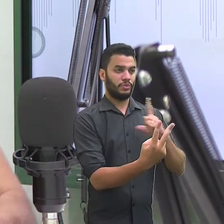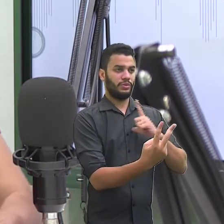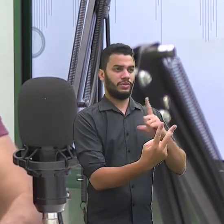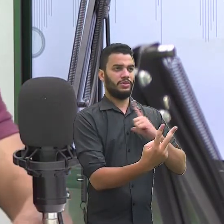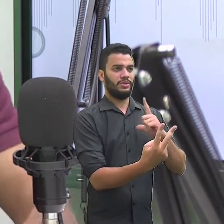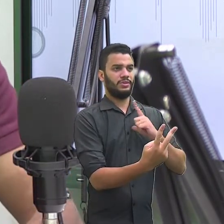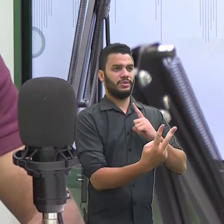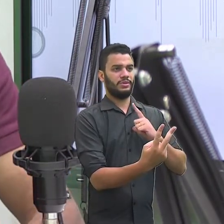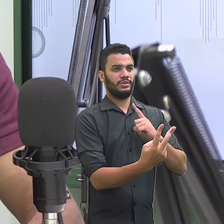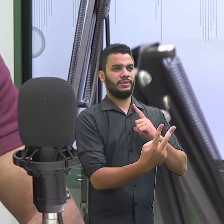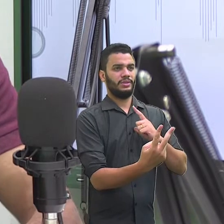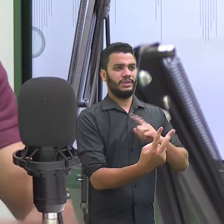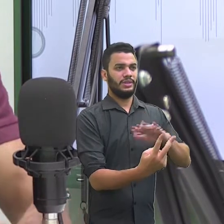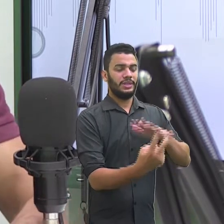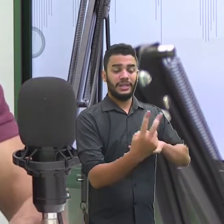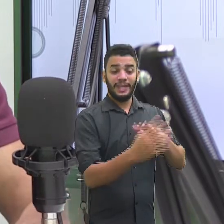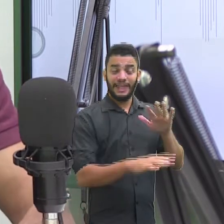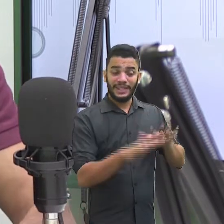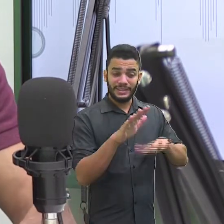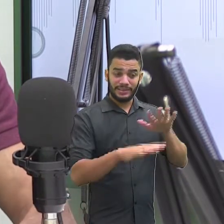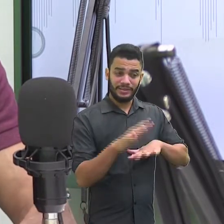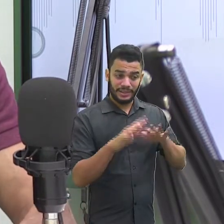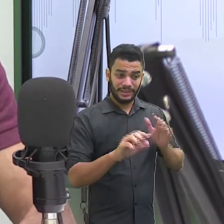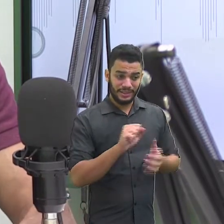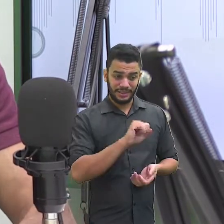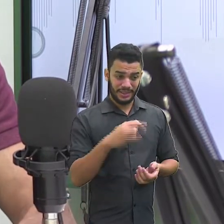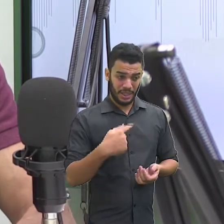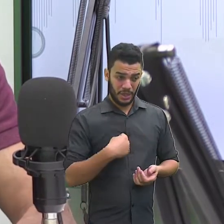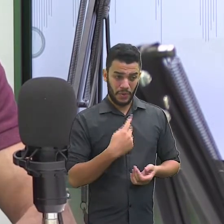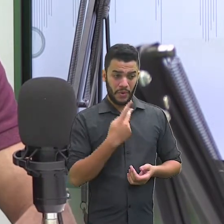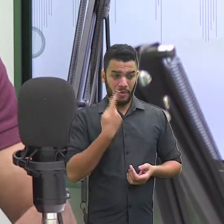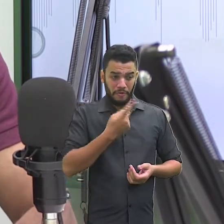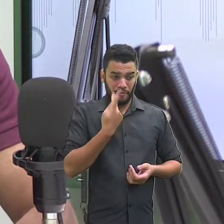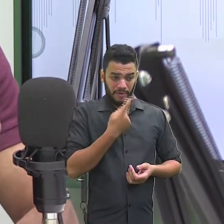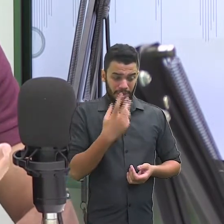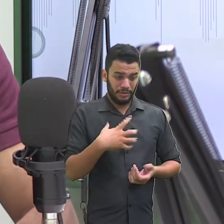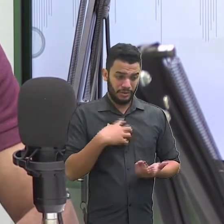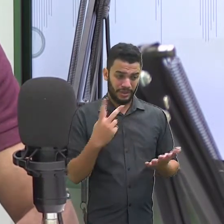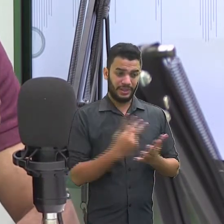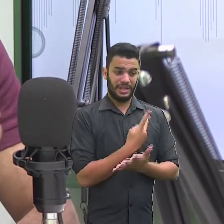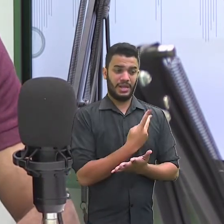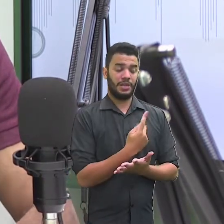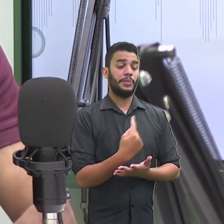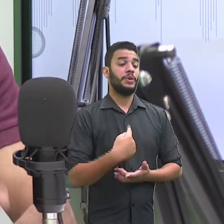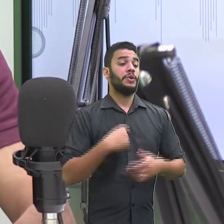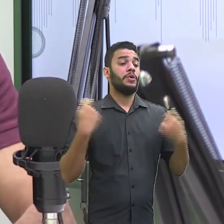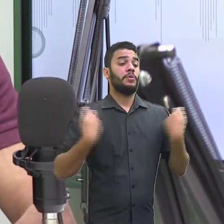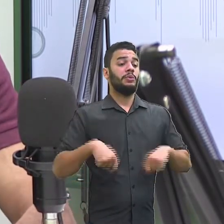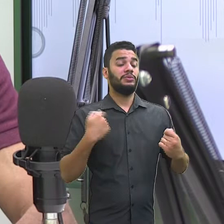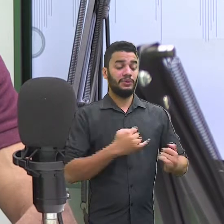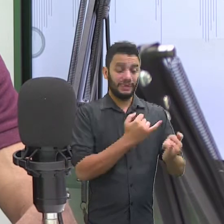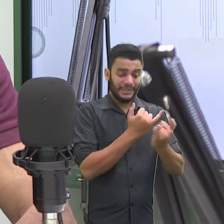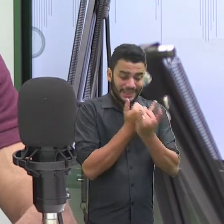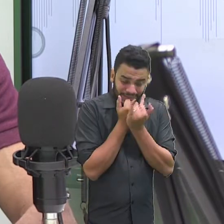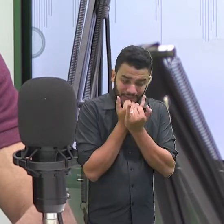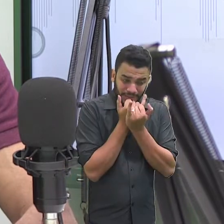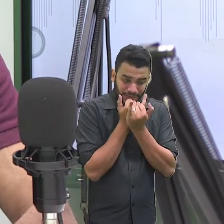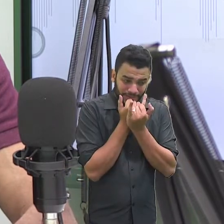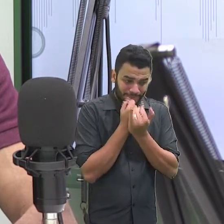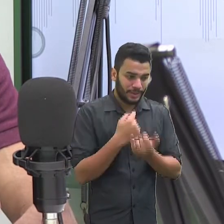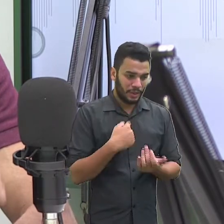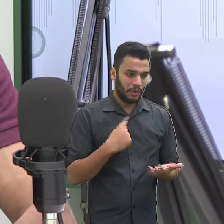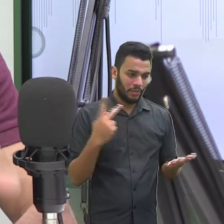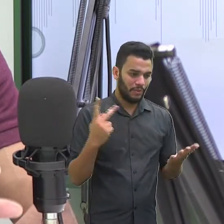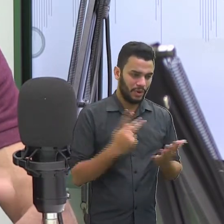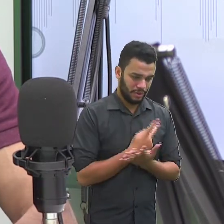perdoa o pai estava errado, eu não me comportei de maneira Sim. correta. Isso estreita o relacionamento entre